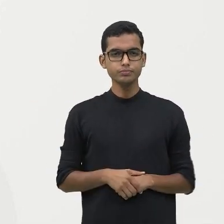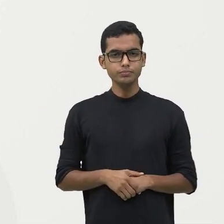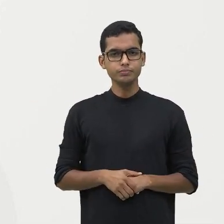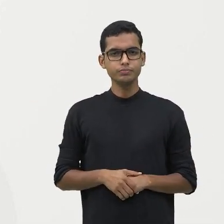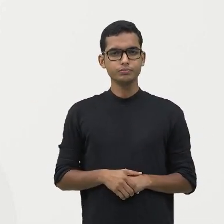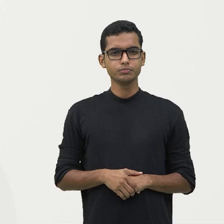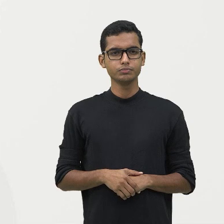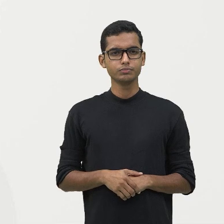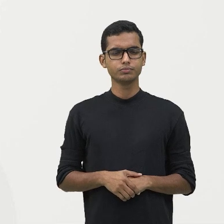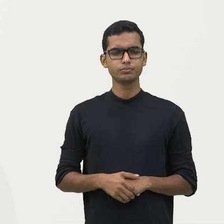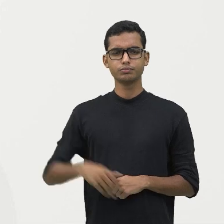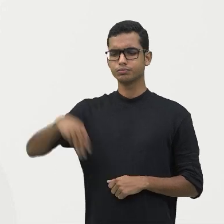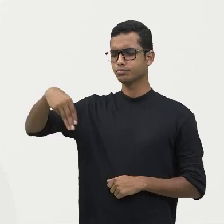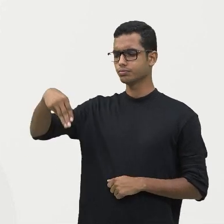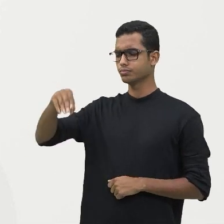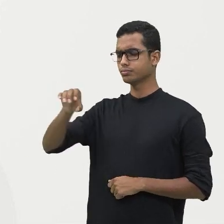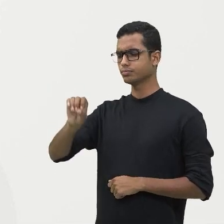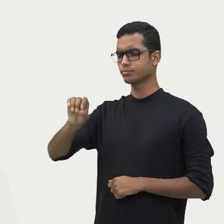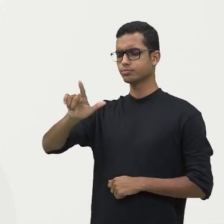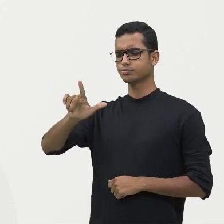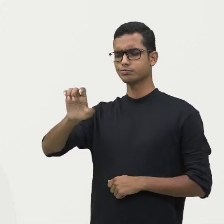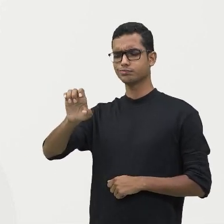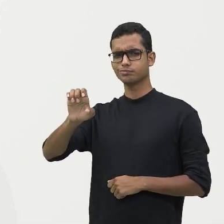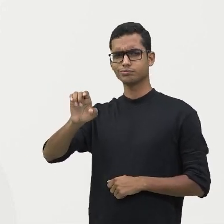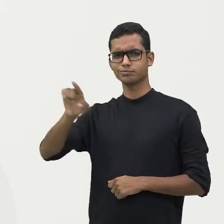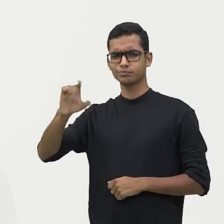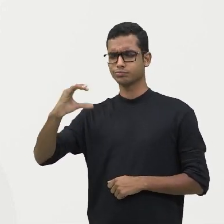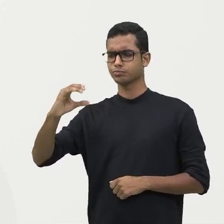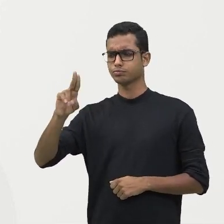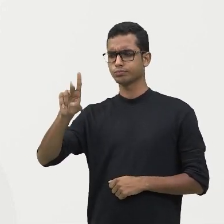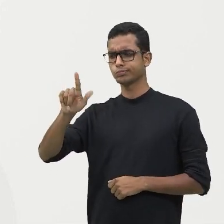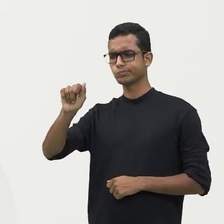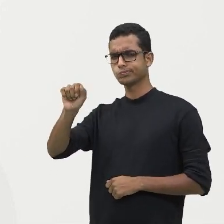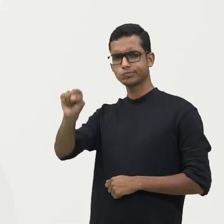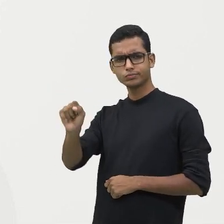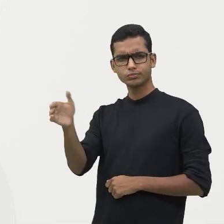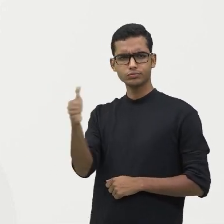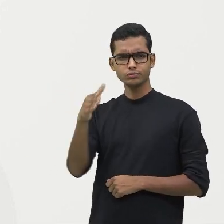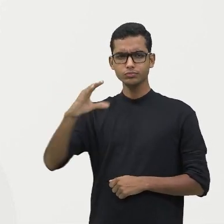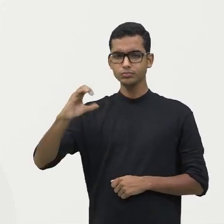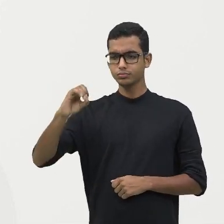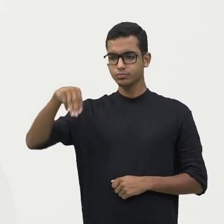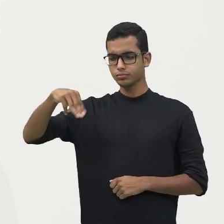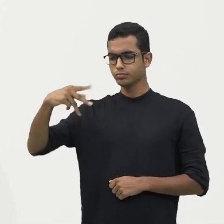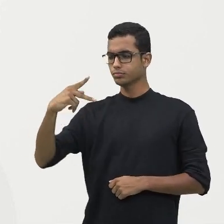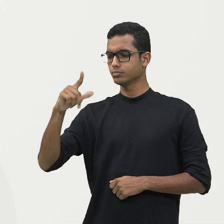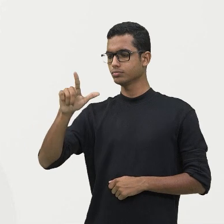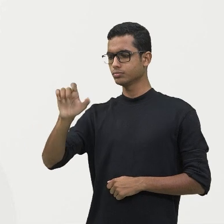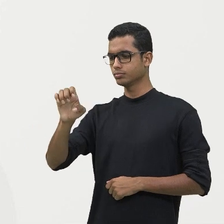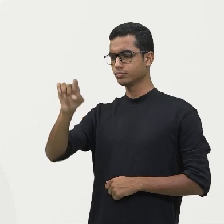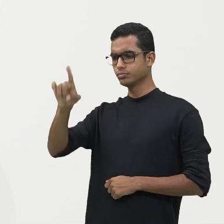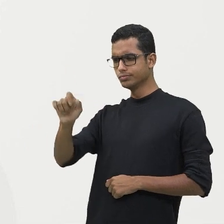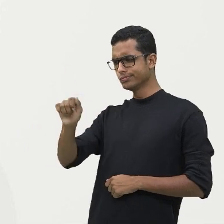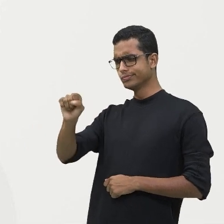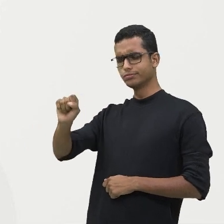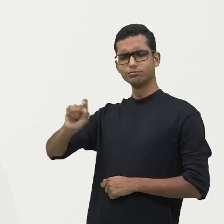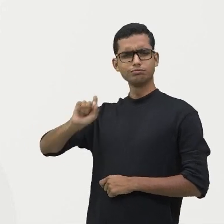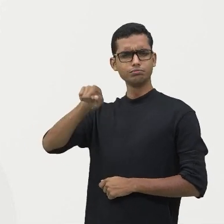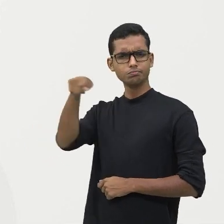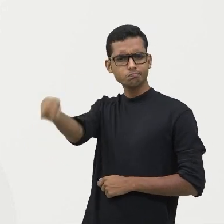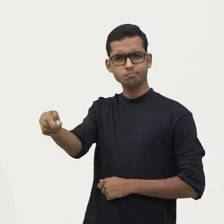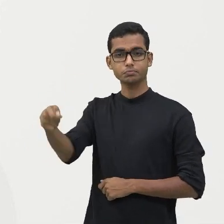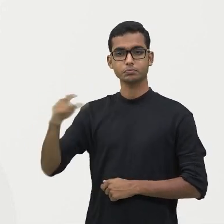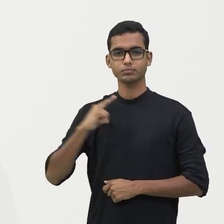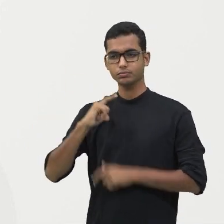são moléculas complexas? São moléculas grandes. Por exemplo, o peixe e a